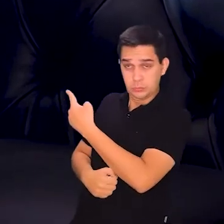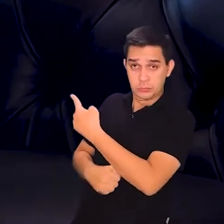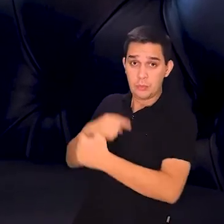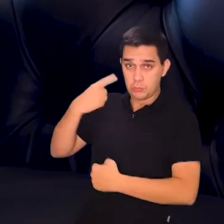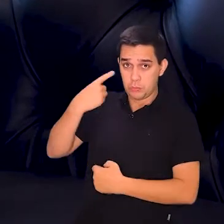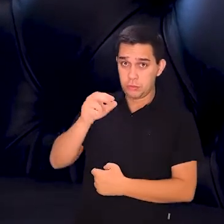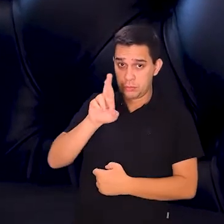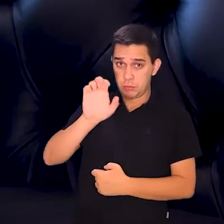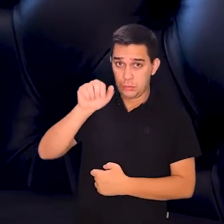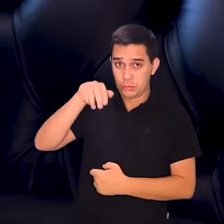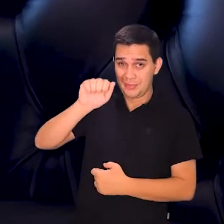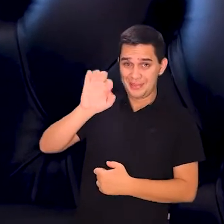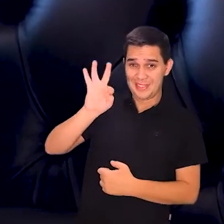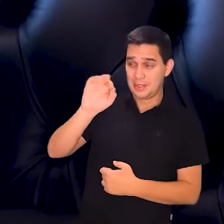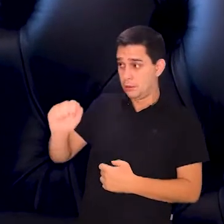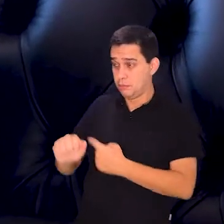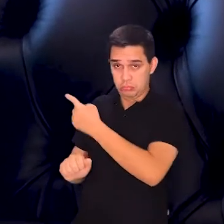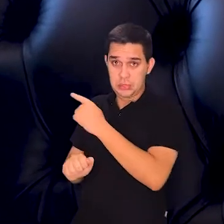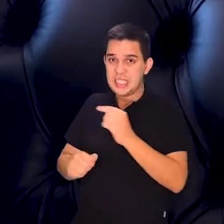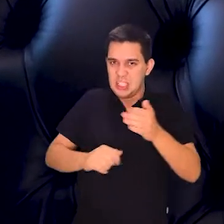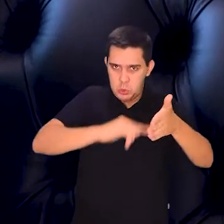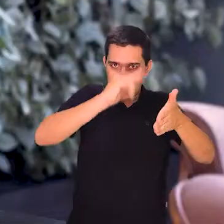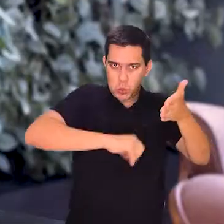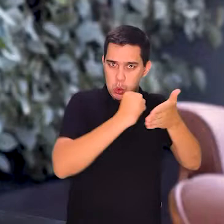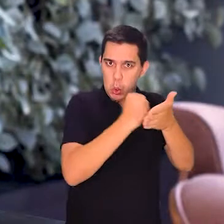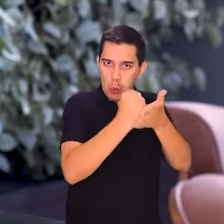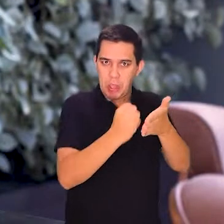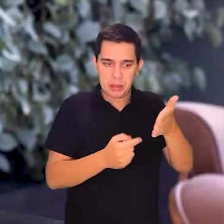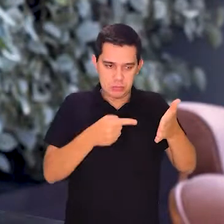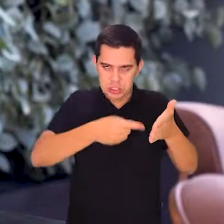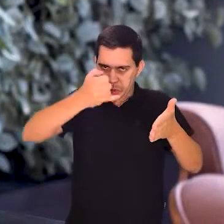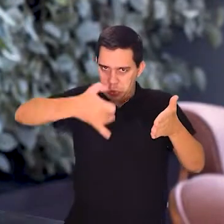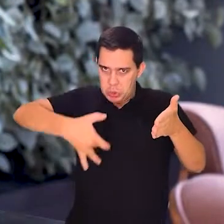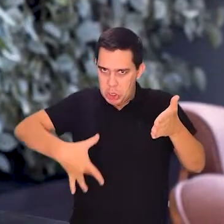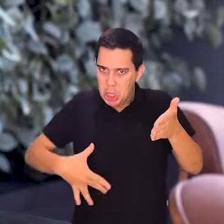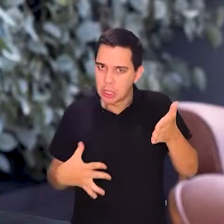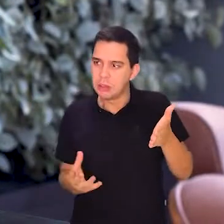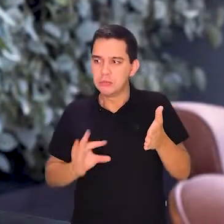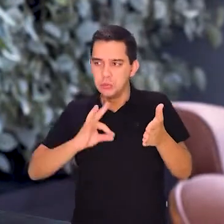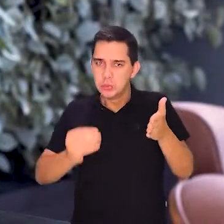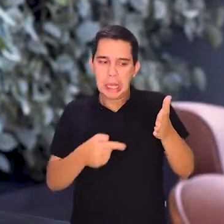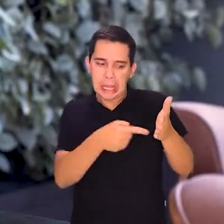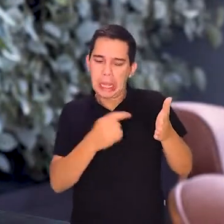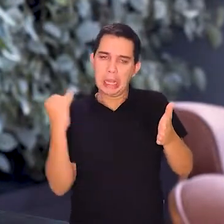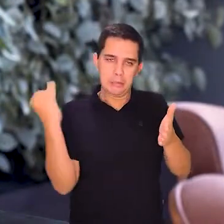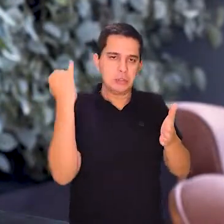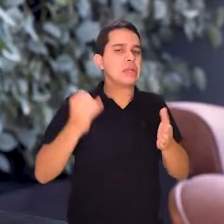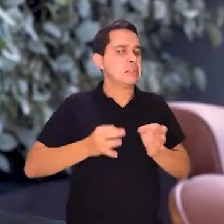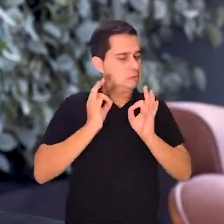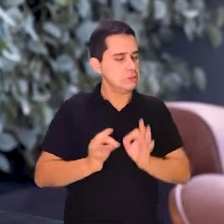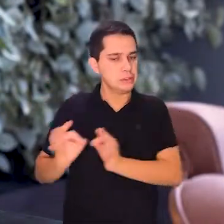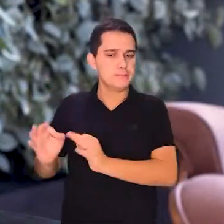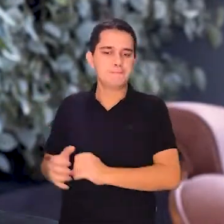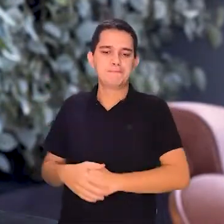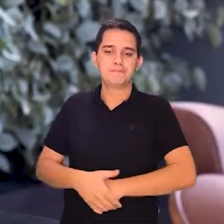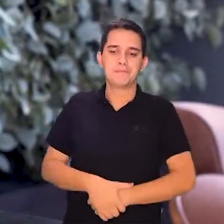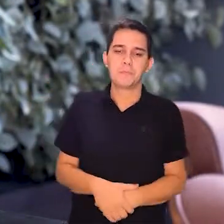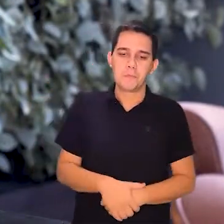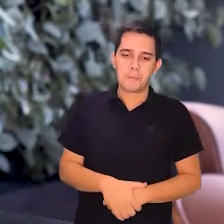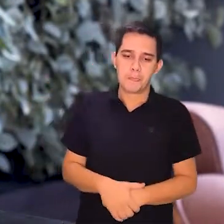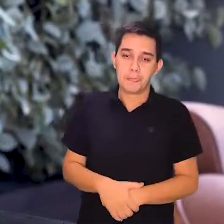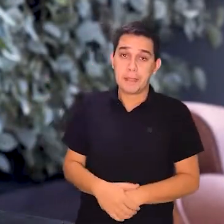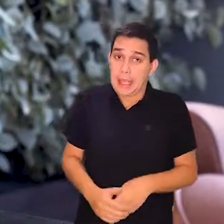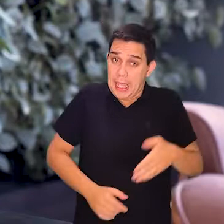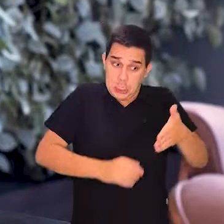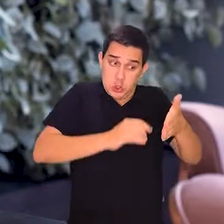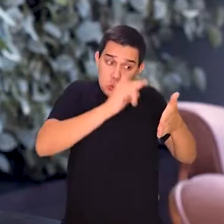guia técnico do MPT está bem embasado. Um preceito do MPT no seguinte sentido: olha,